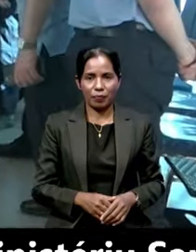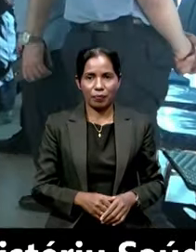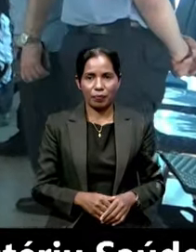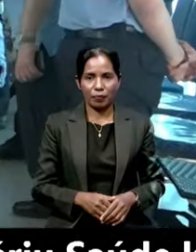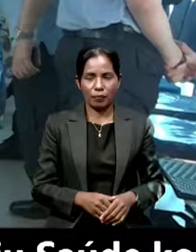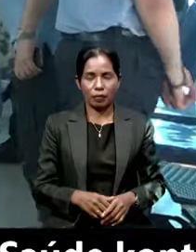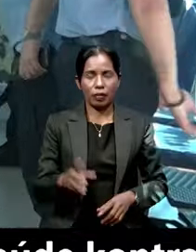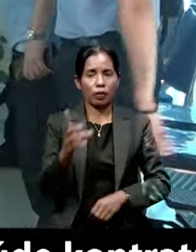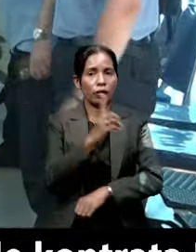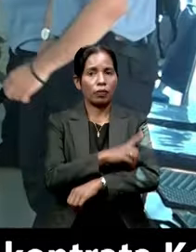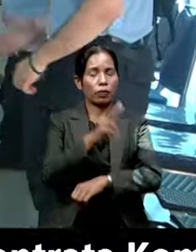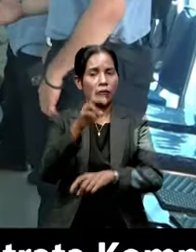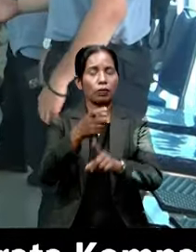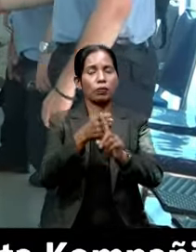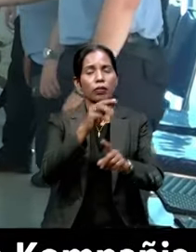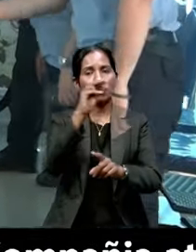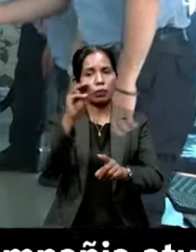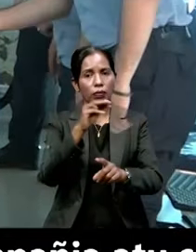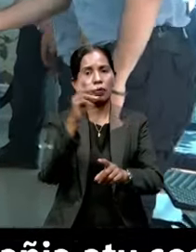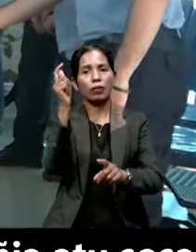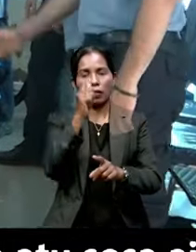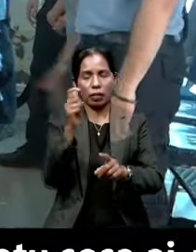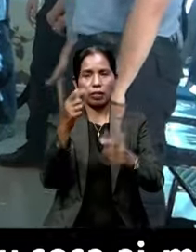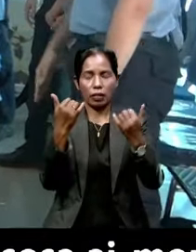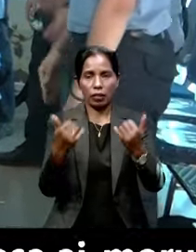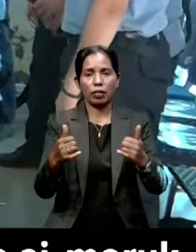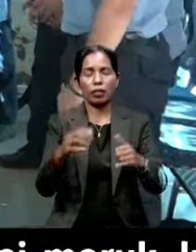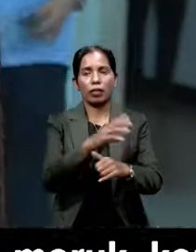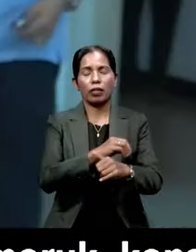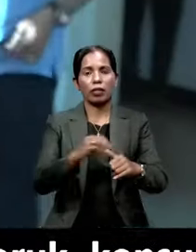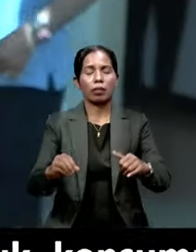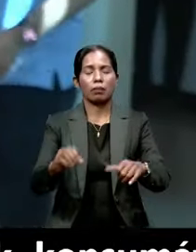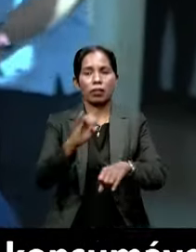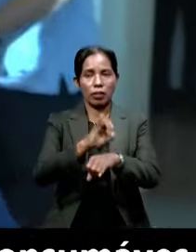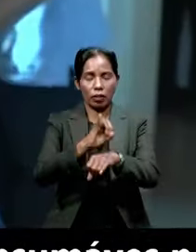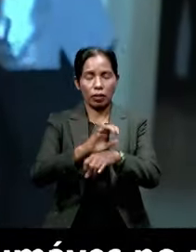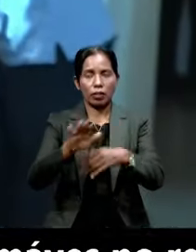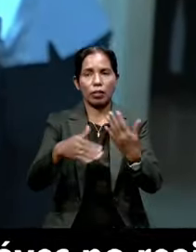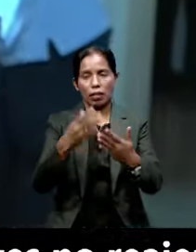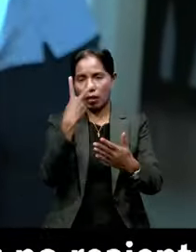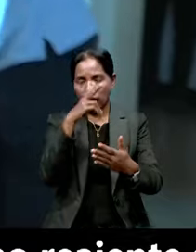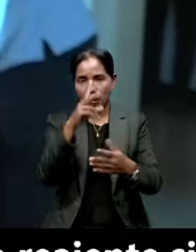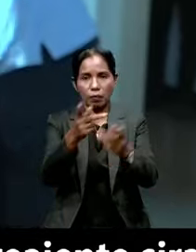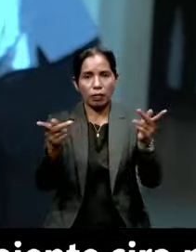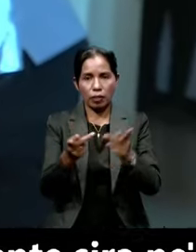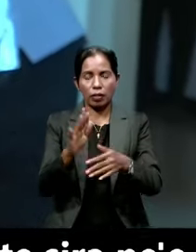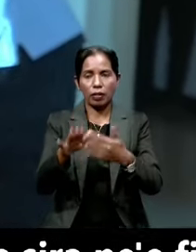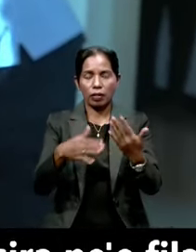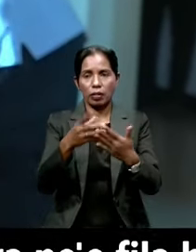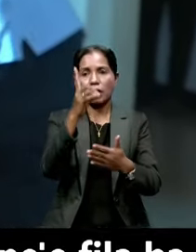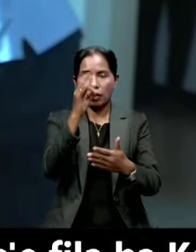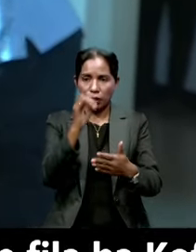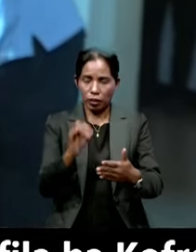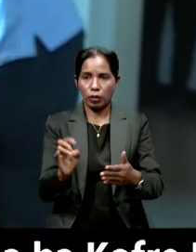Durante a Loron Rua, Rússia, segunda ou terça janeiro, equipa delegação Vaticano Bada Rua, a inspeção Bafata em Sanulo e a capital Dili, nebe